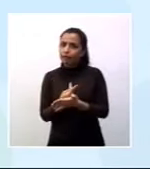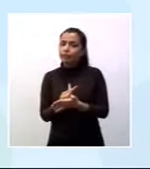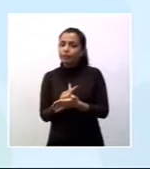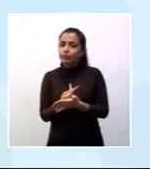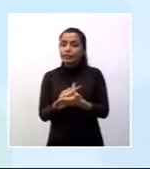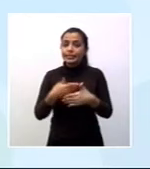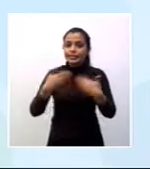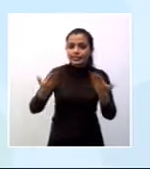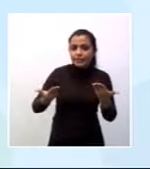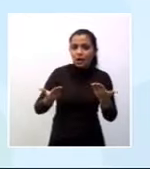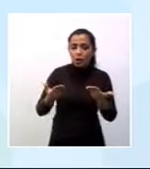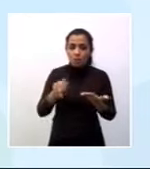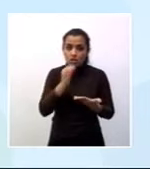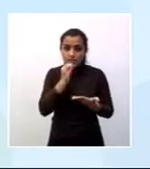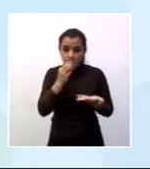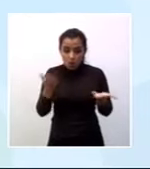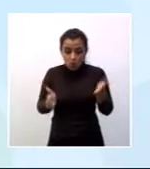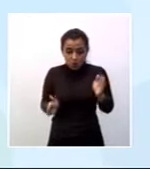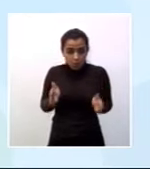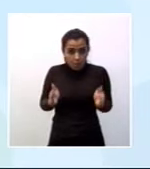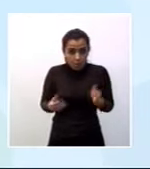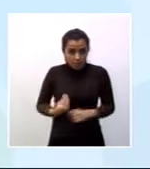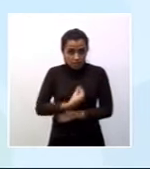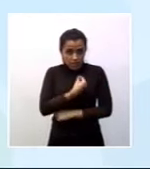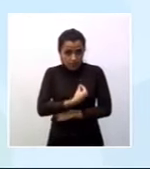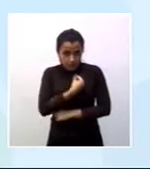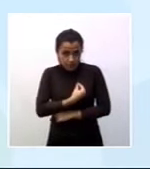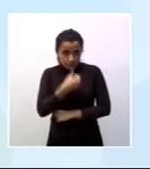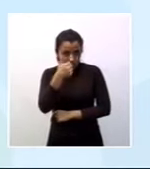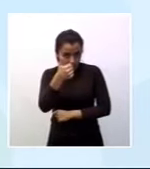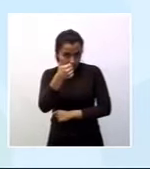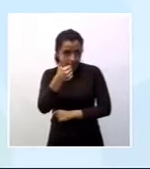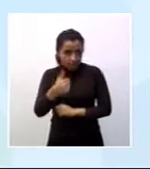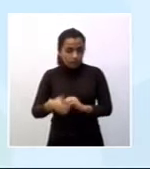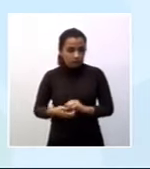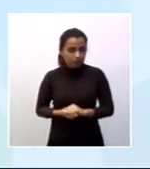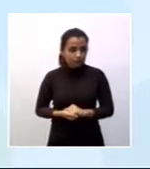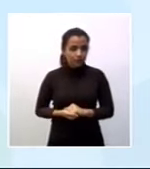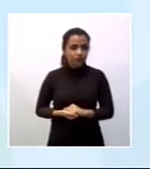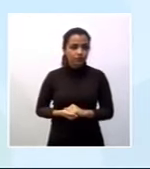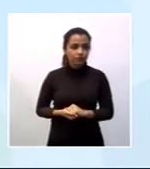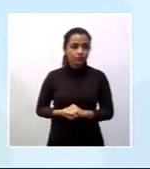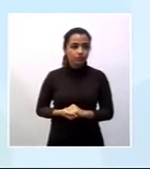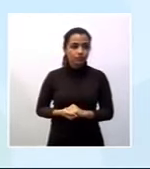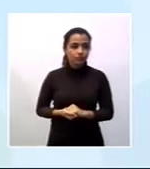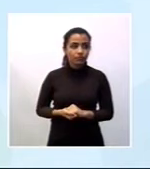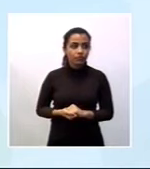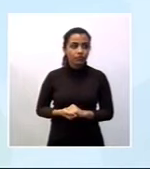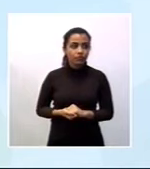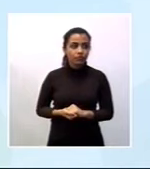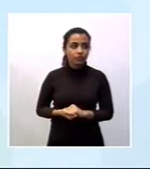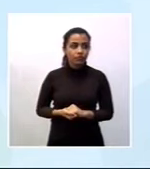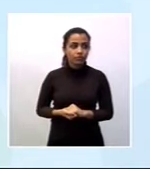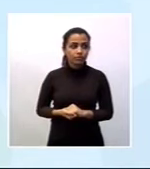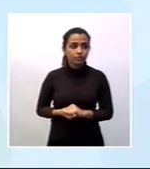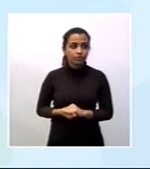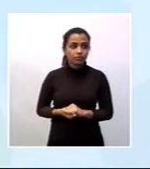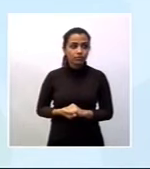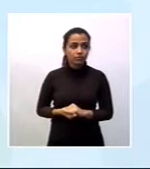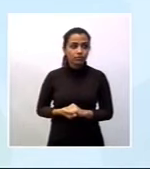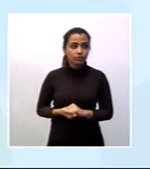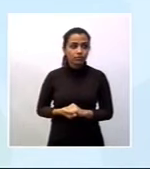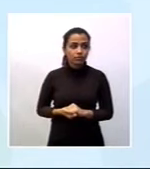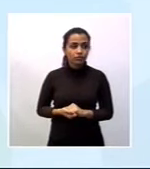no momento que a gente tá vivendo tá e pode passar para o próximo e